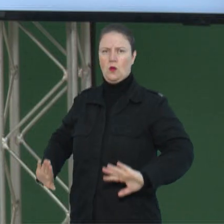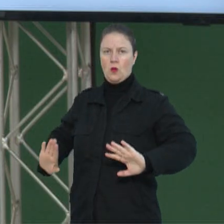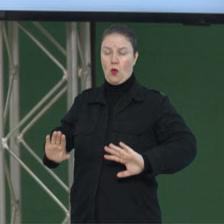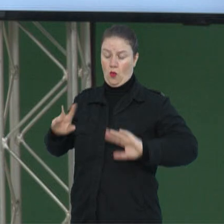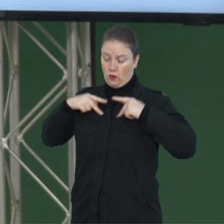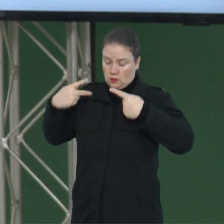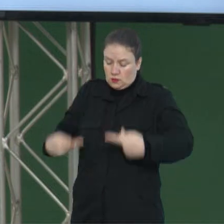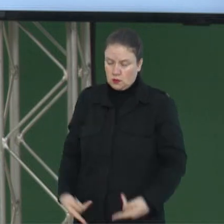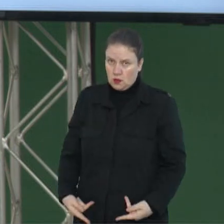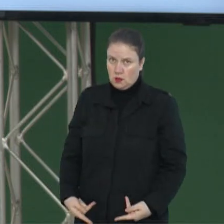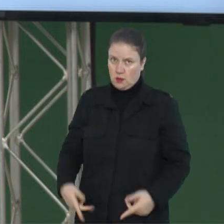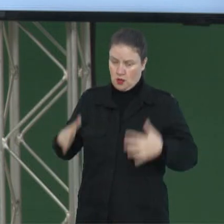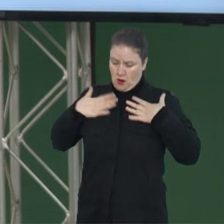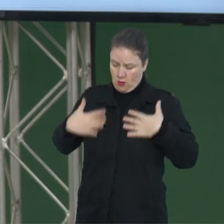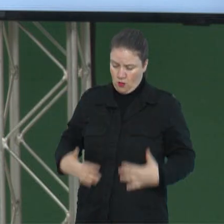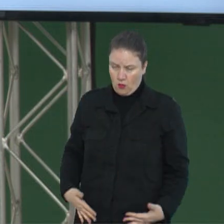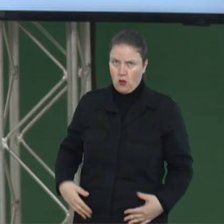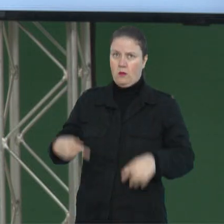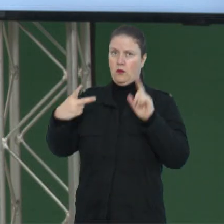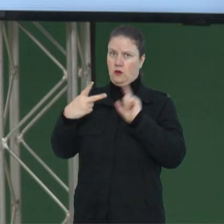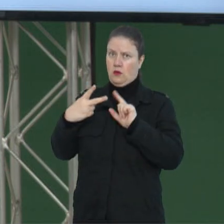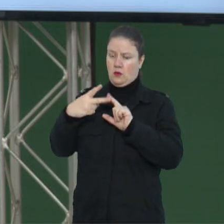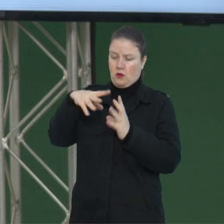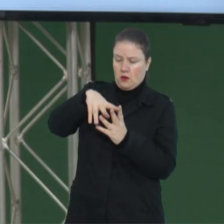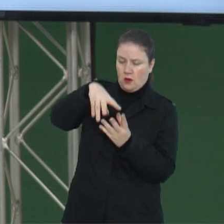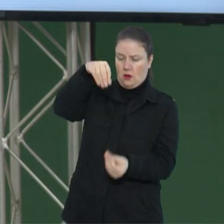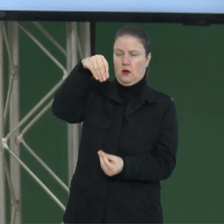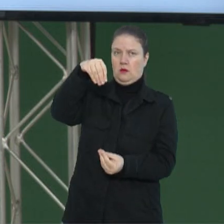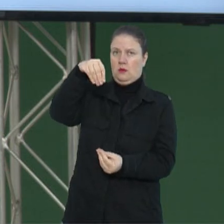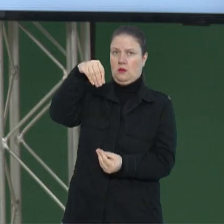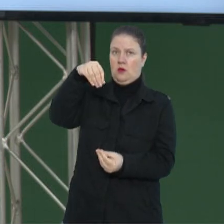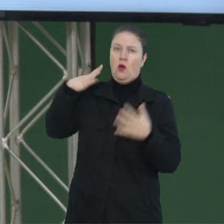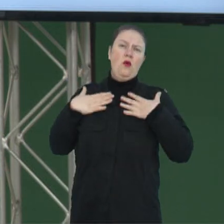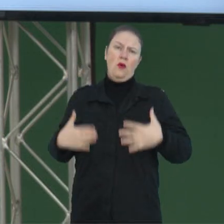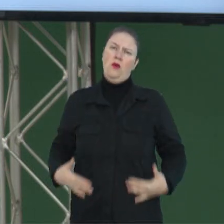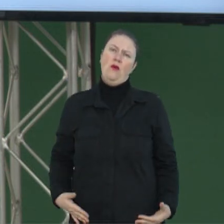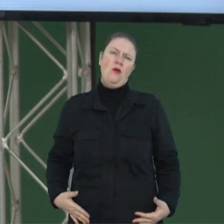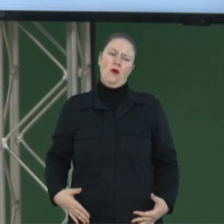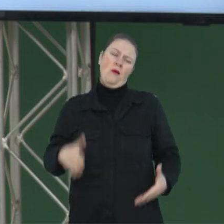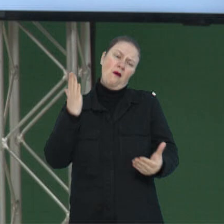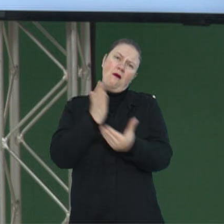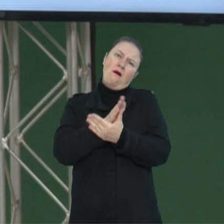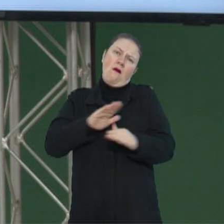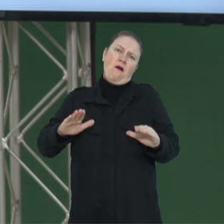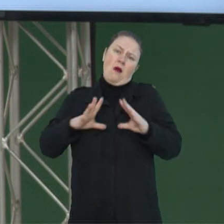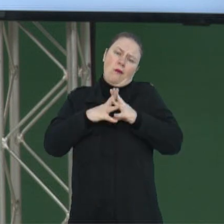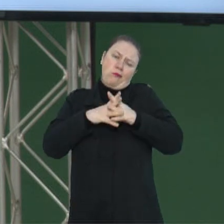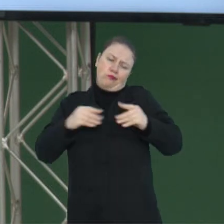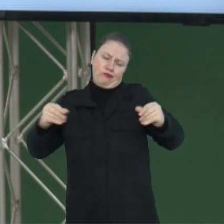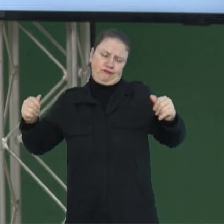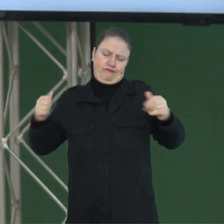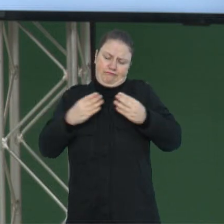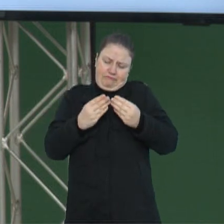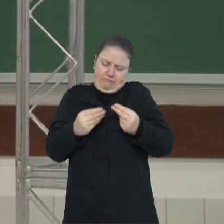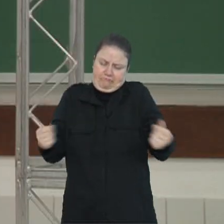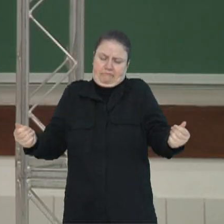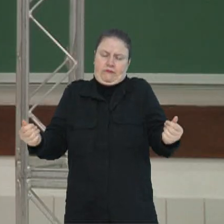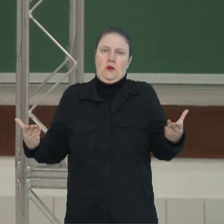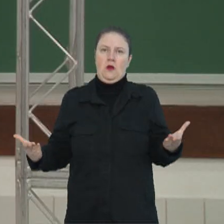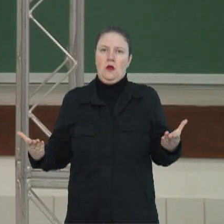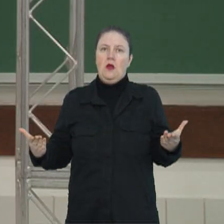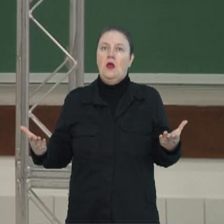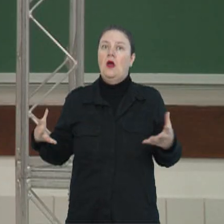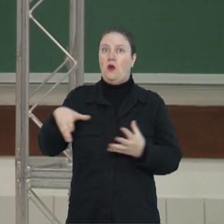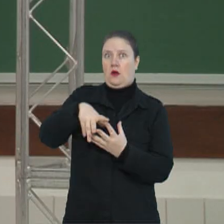e alma. A alma é imortal, o corpo é mortal. O corpo um dia vai morrer e vai se dissolver nesse mundo, a alma sobrevive a ele, tá? Qual seria